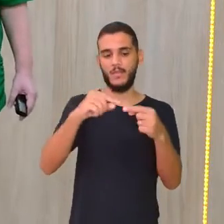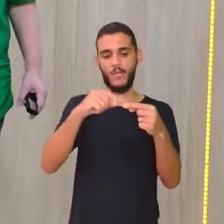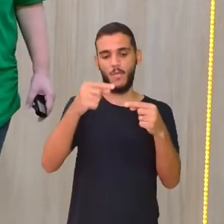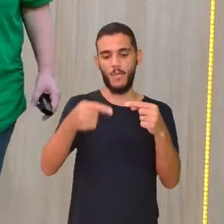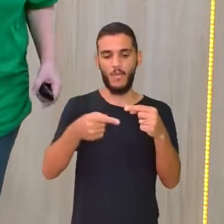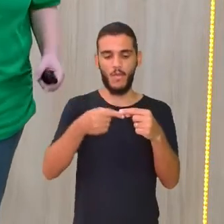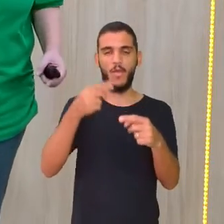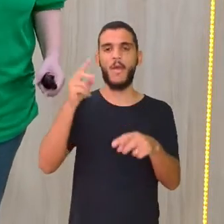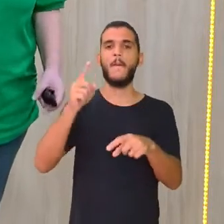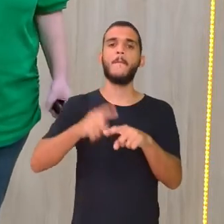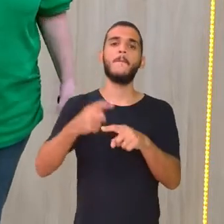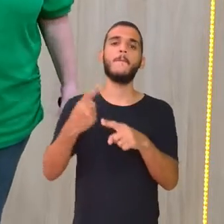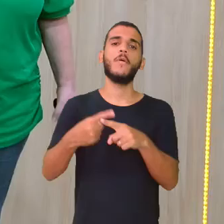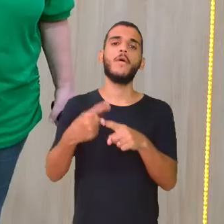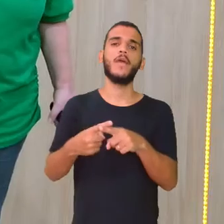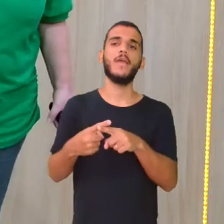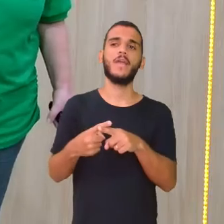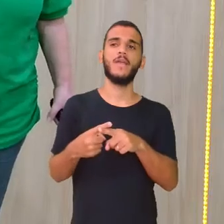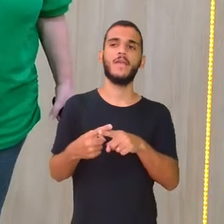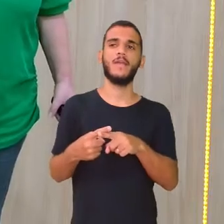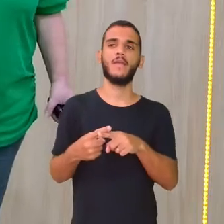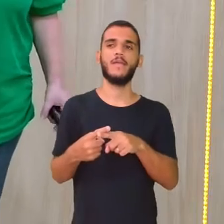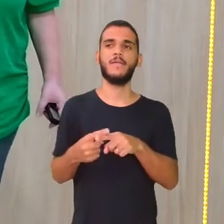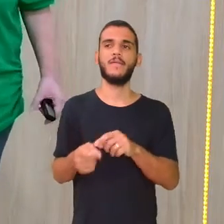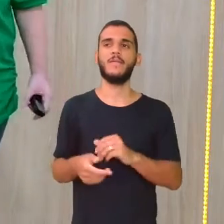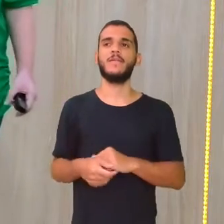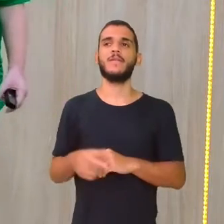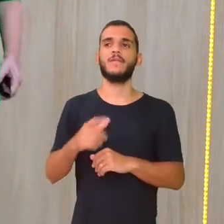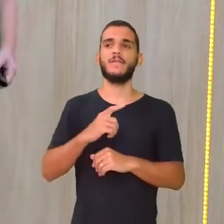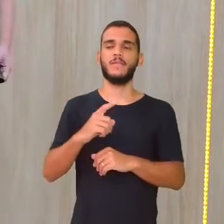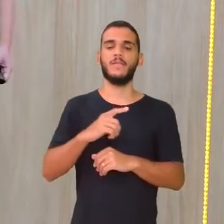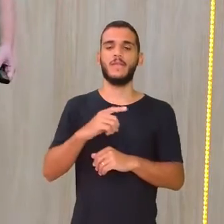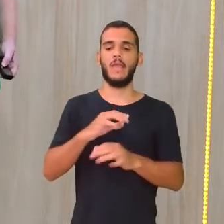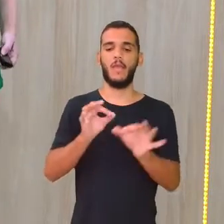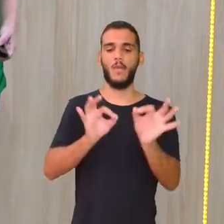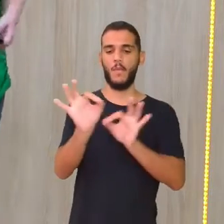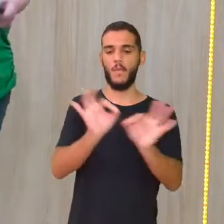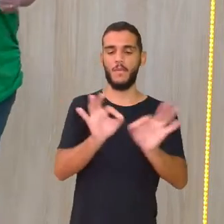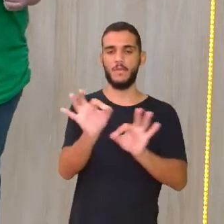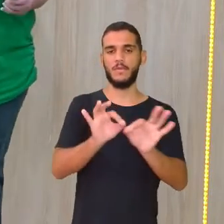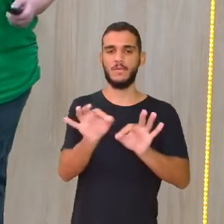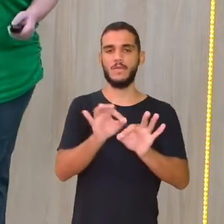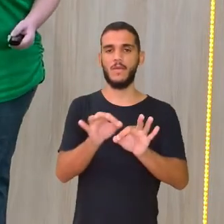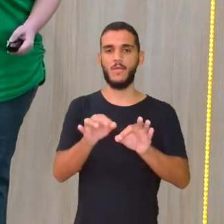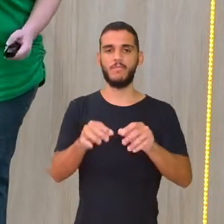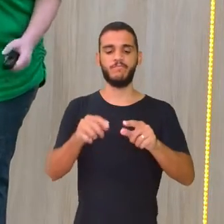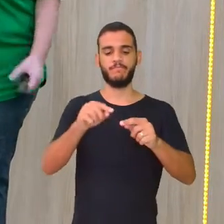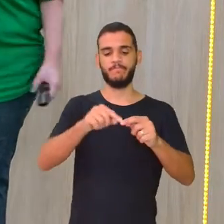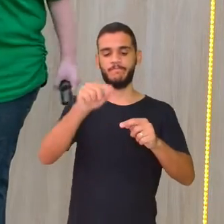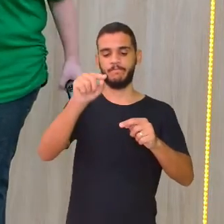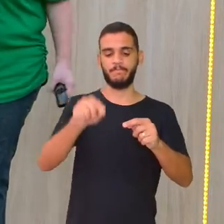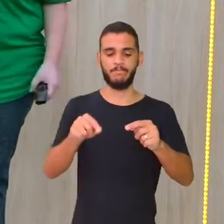quê? Porque essas rodas vão dar o formato triangular de equilíbrio. Então,